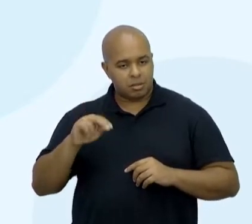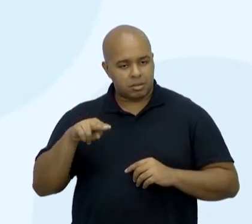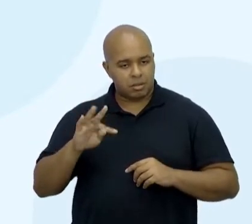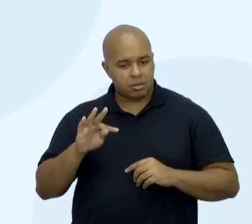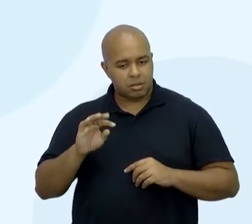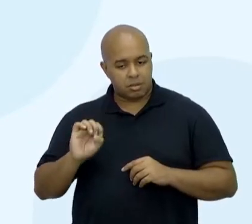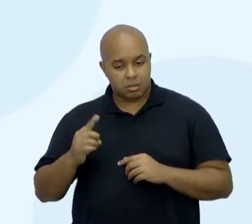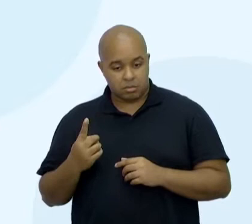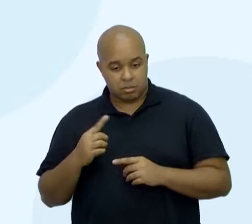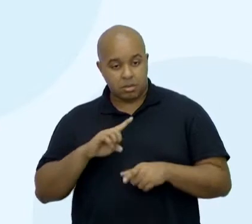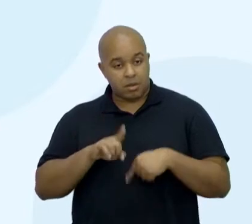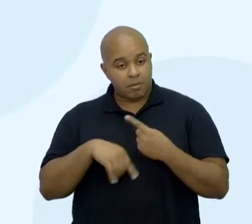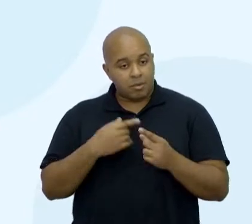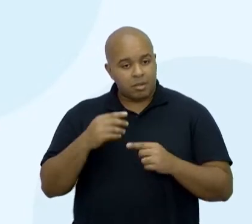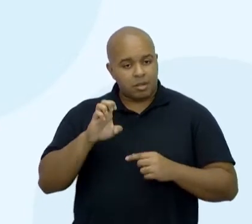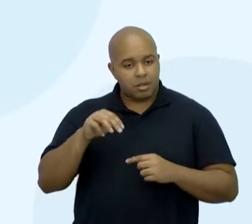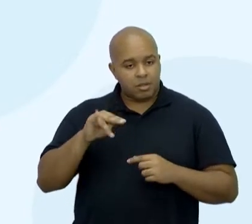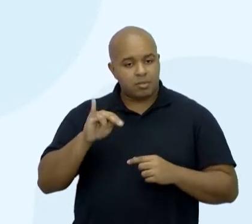EM-IF-CNT 01,